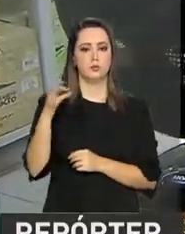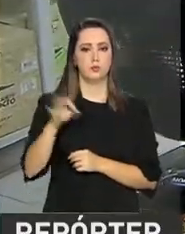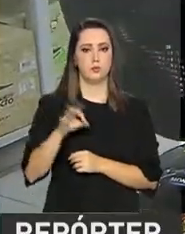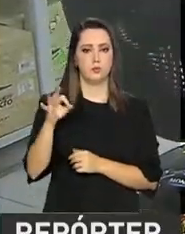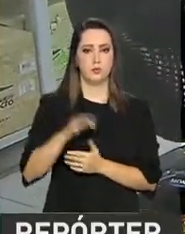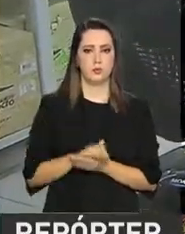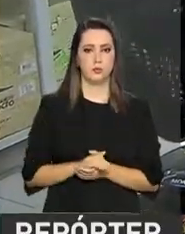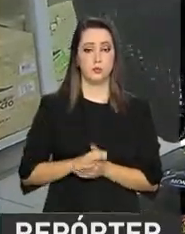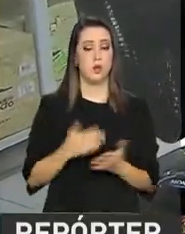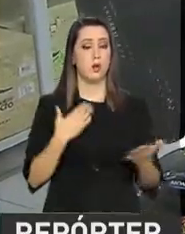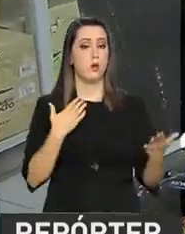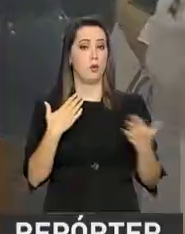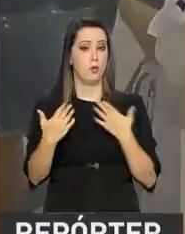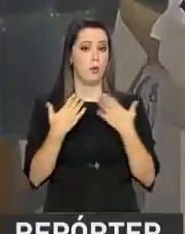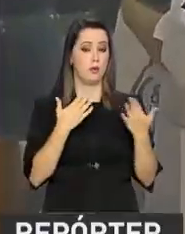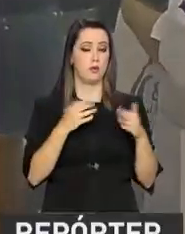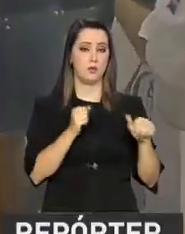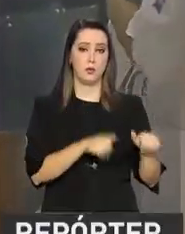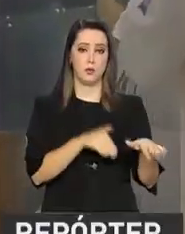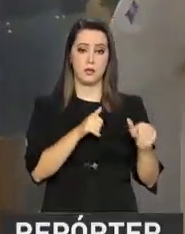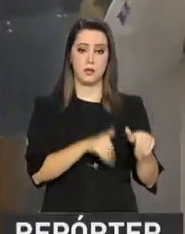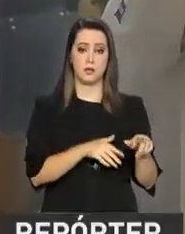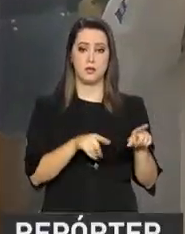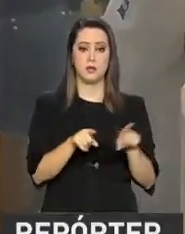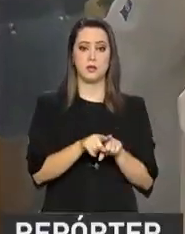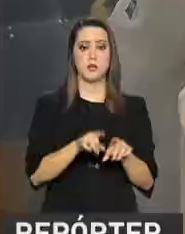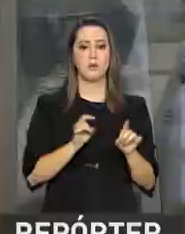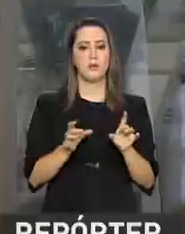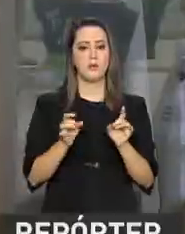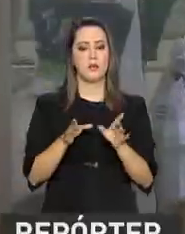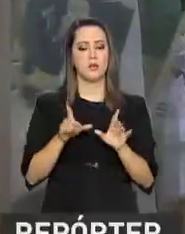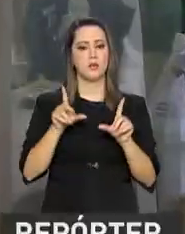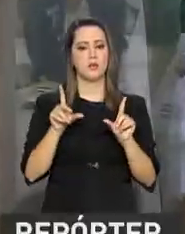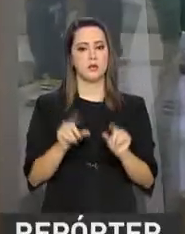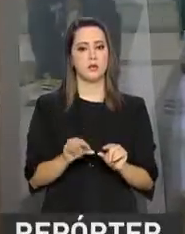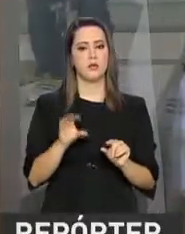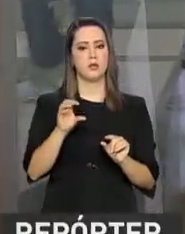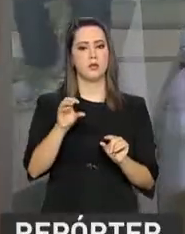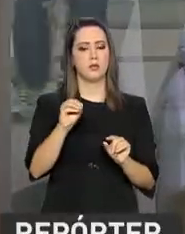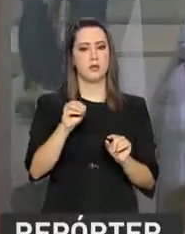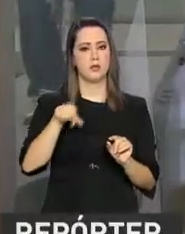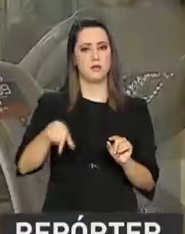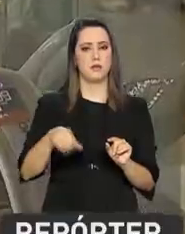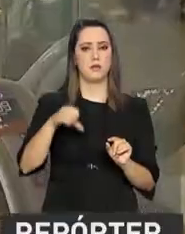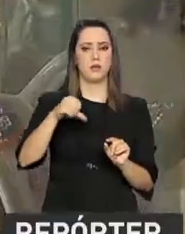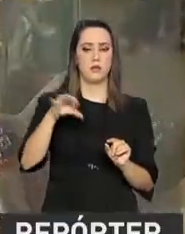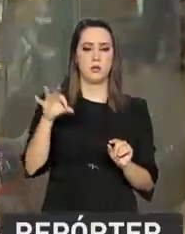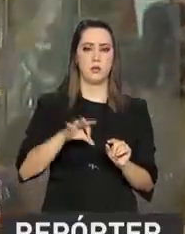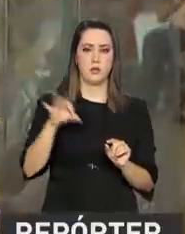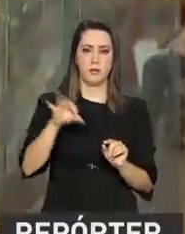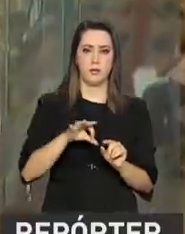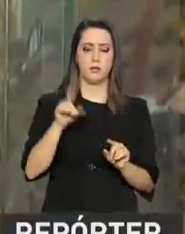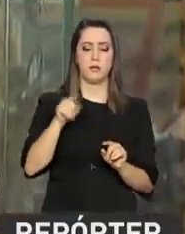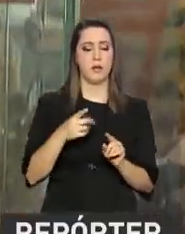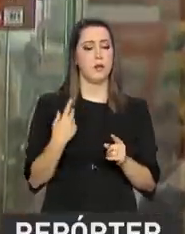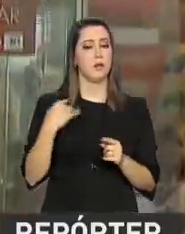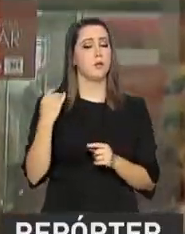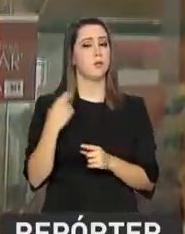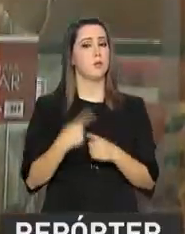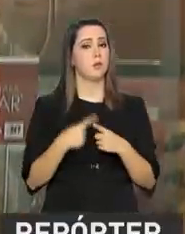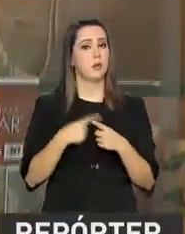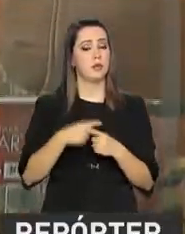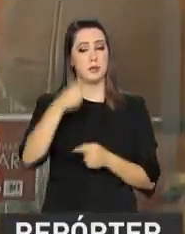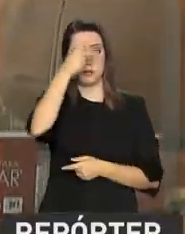cento já na comparação com setembro deste ano o comércio caiu 0,9 por cento o recuo é reflexo da expectativa